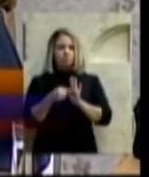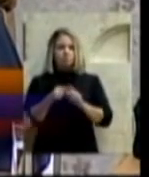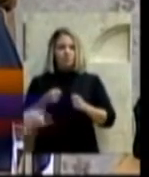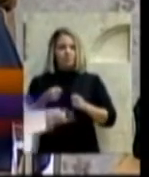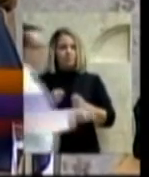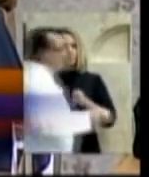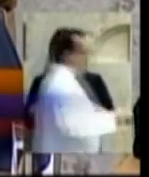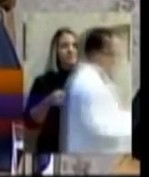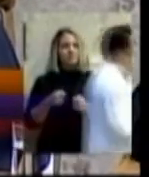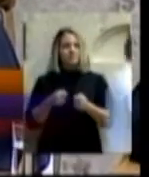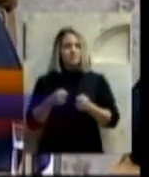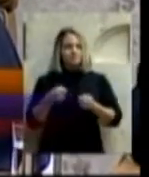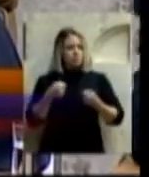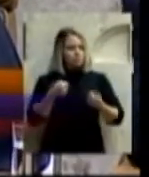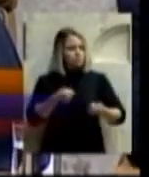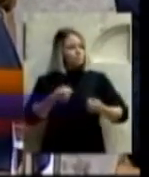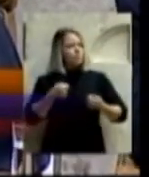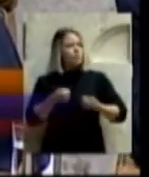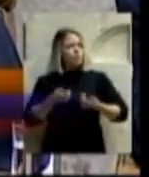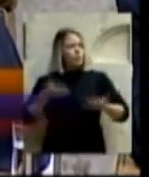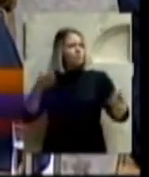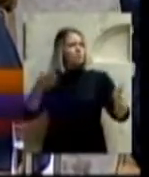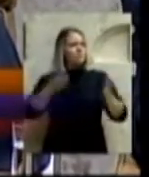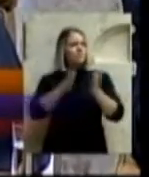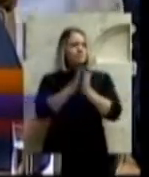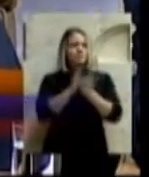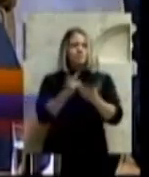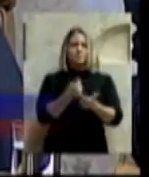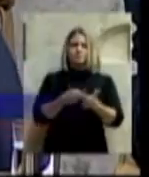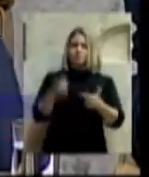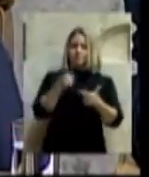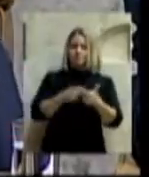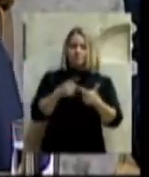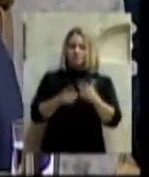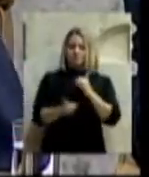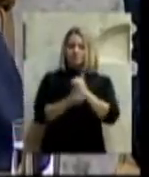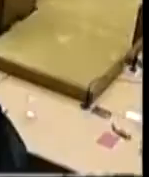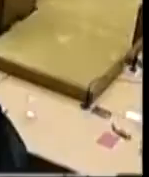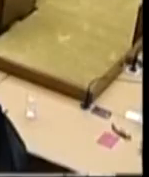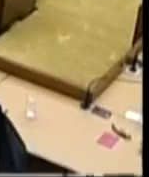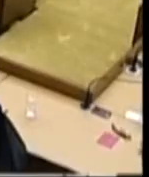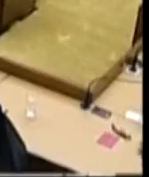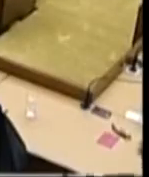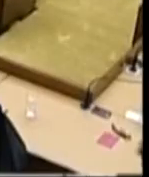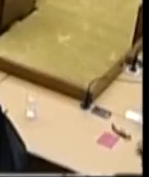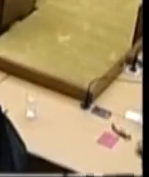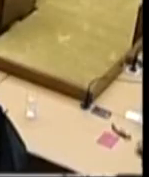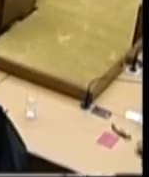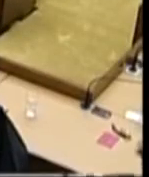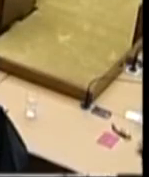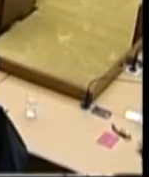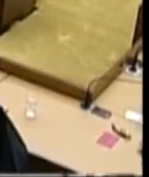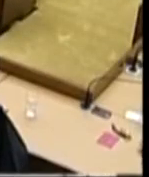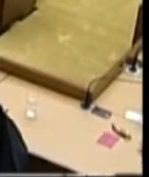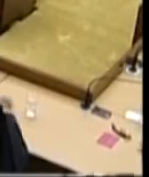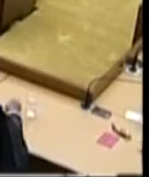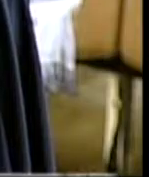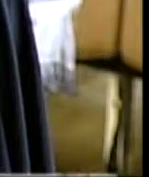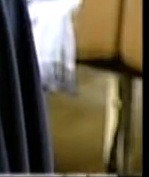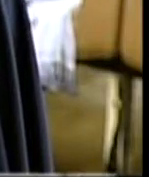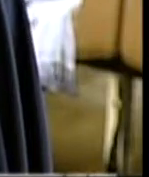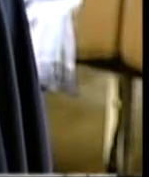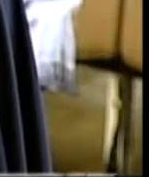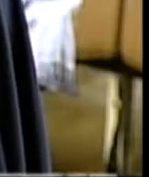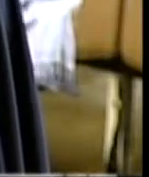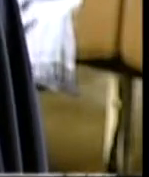no enfrentamento das pedras encontradas no meio do caminho, permite superar. Já o presidente nacional da OAB falou em nome